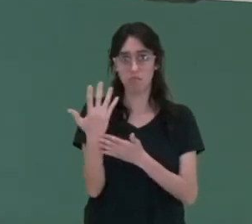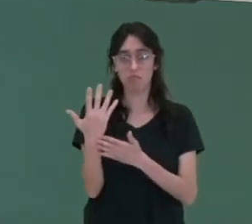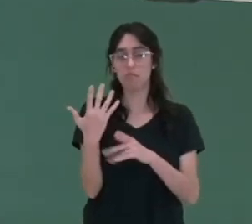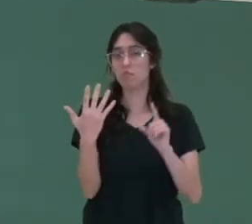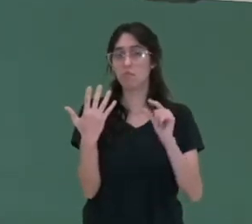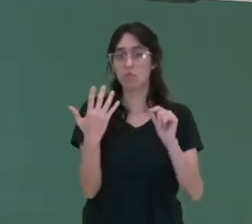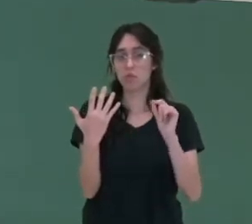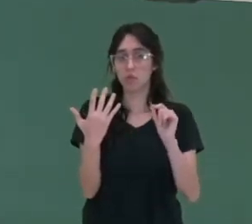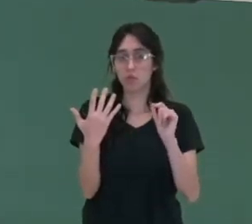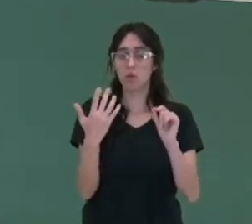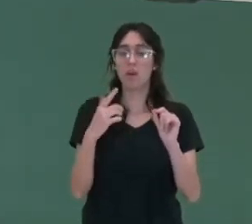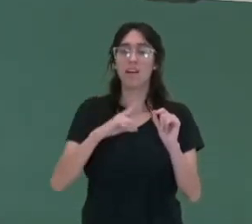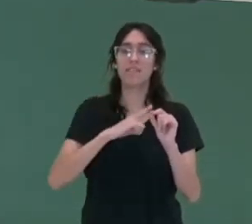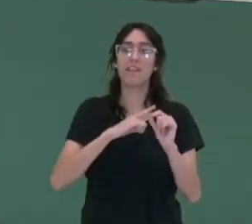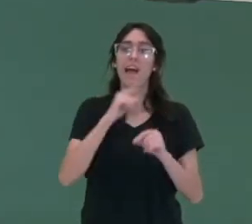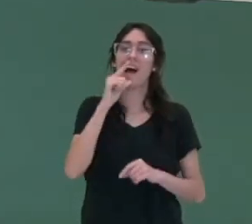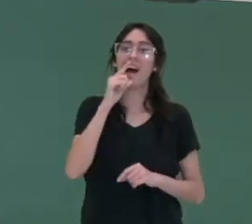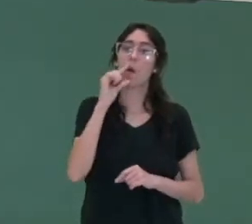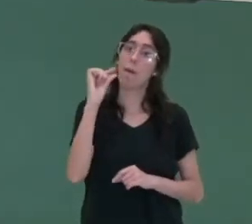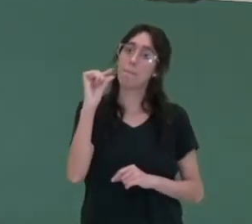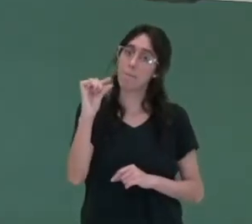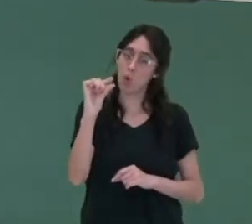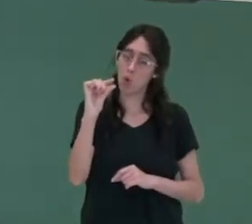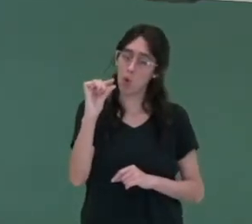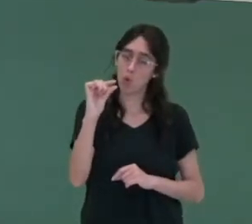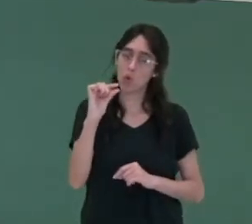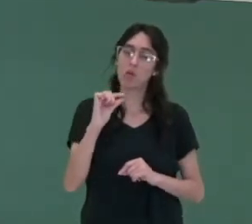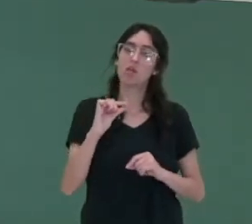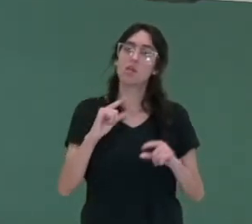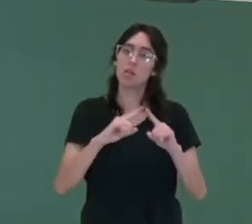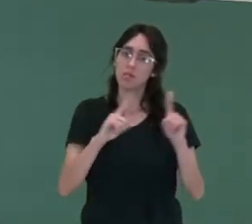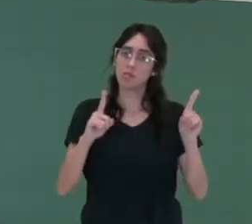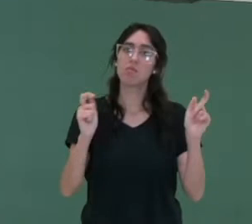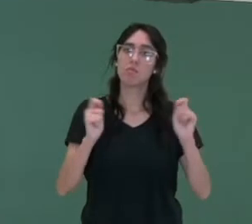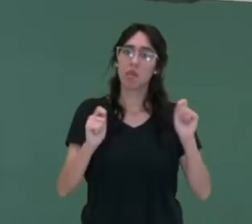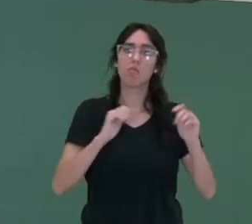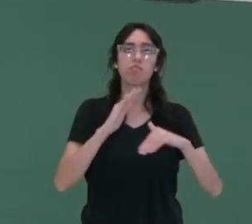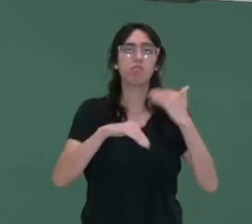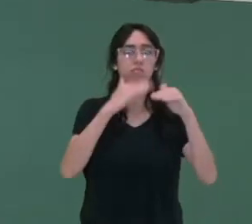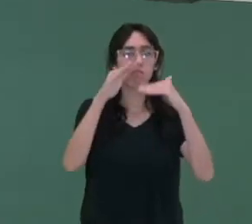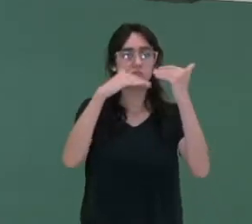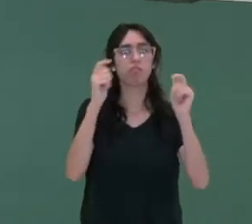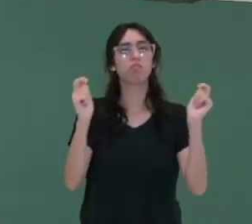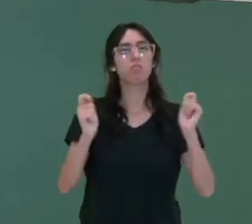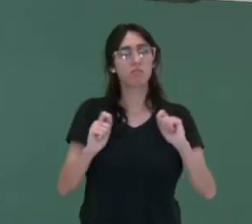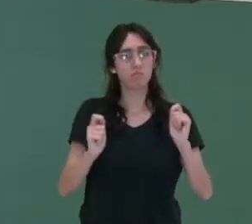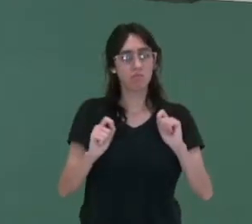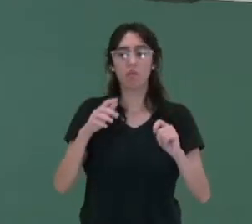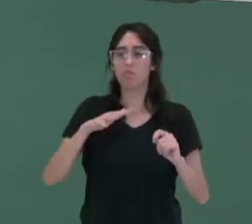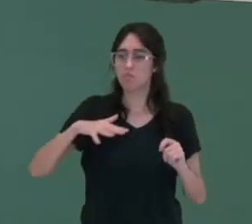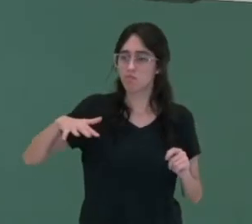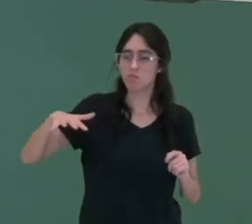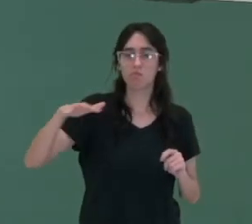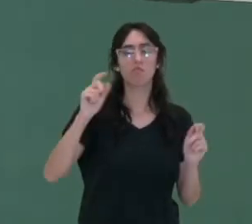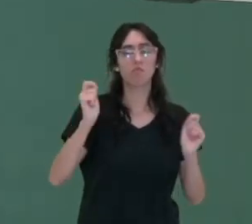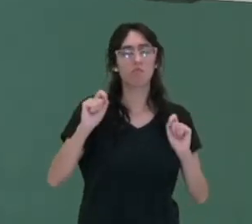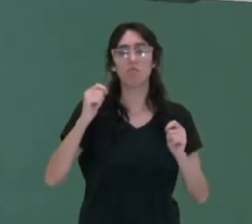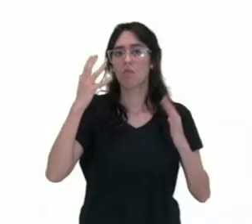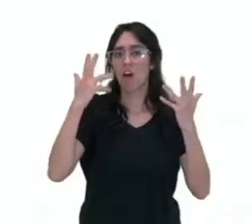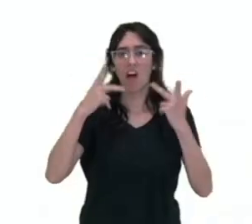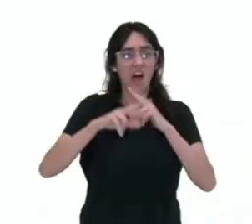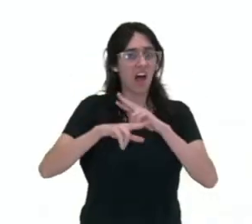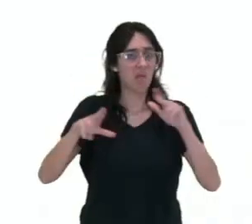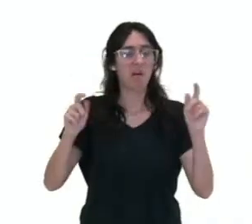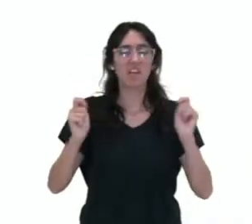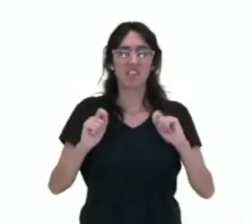presença pequena de água, consegue rapidamente se desenvolver e aí perpetuar a sua espécie. Conforme pode